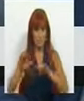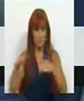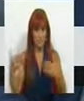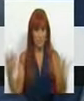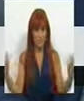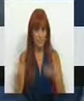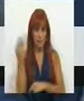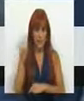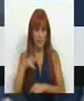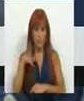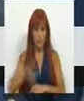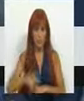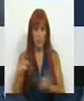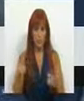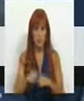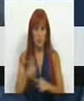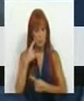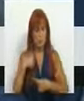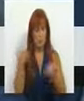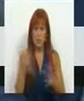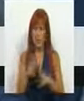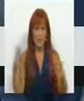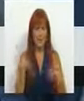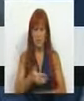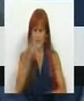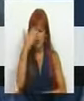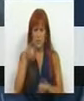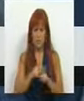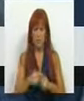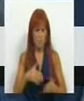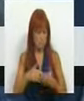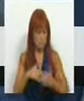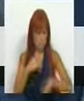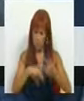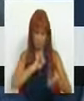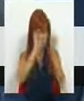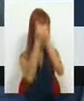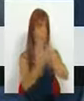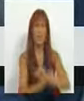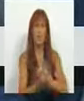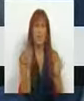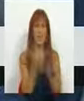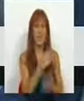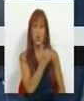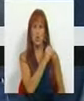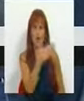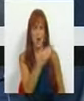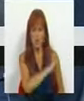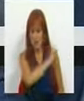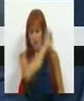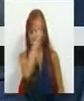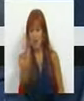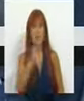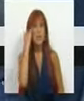inicial, a Banca Nacional demonstrou uma grande capacidade de resiliência e de transformação desde 2011.